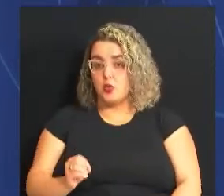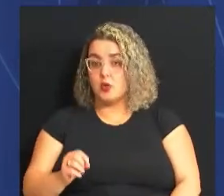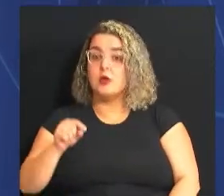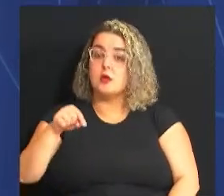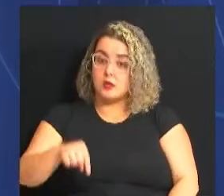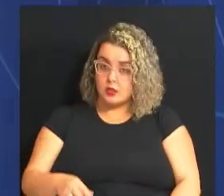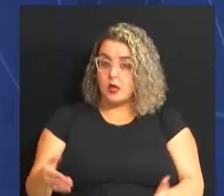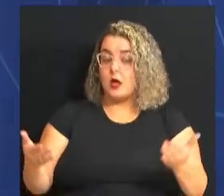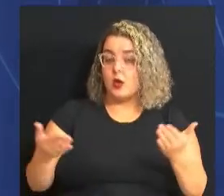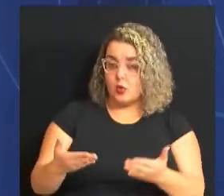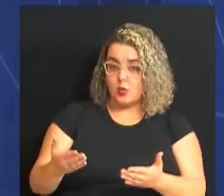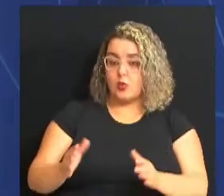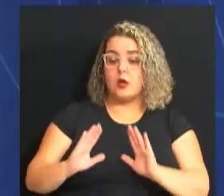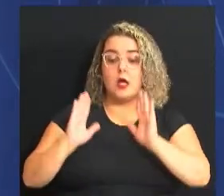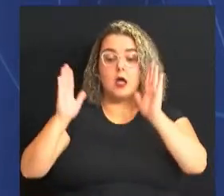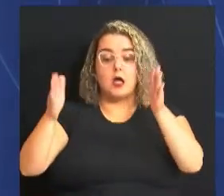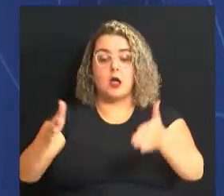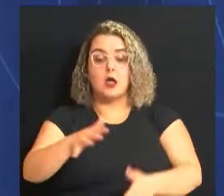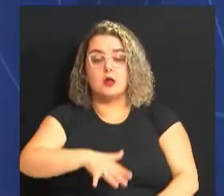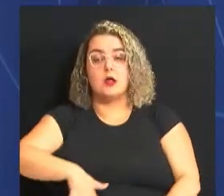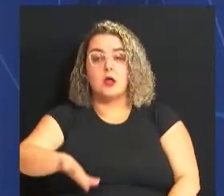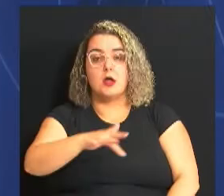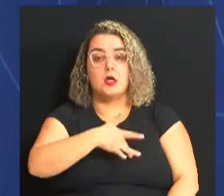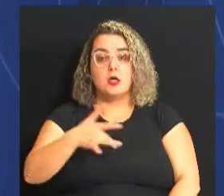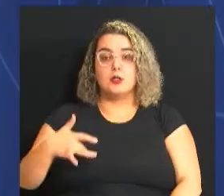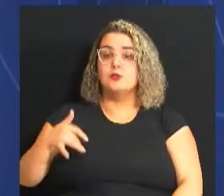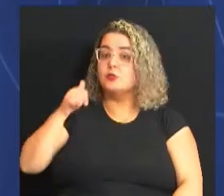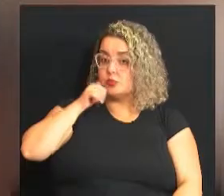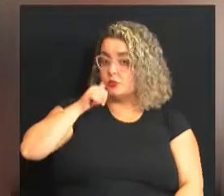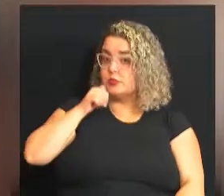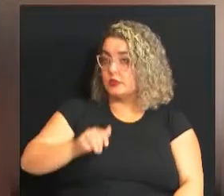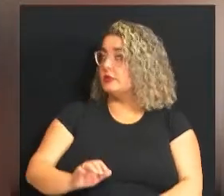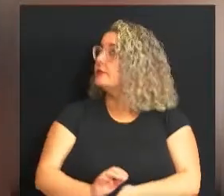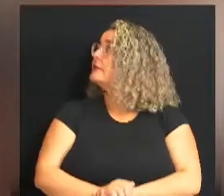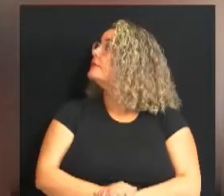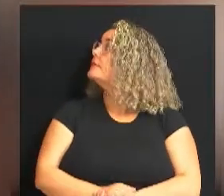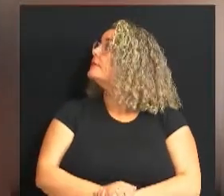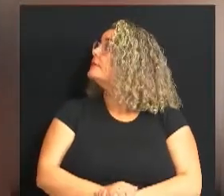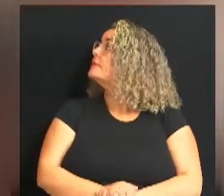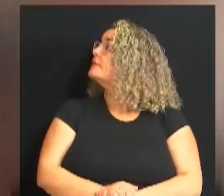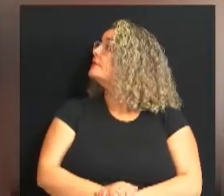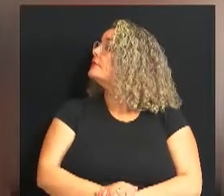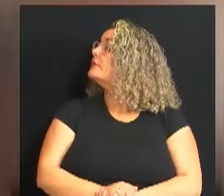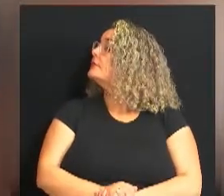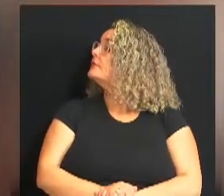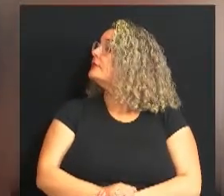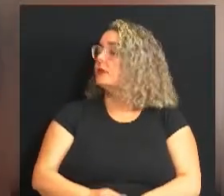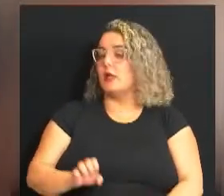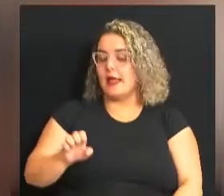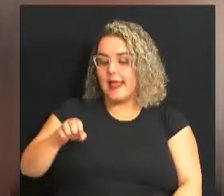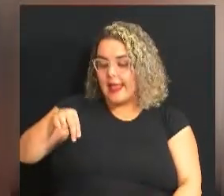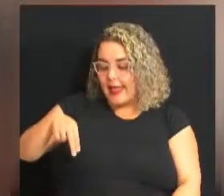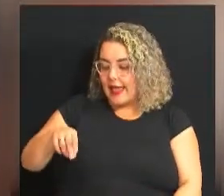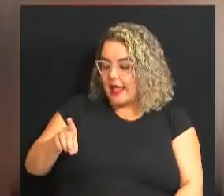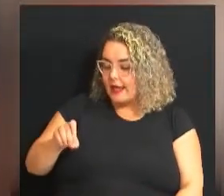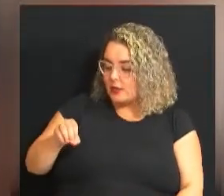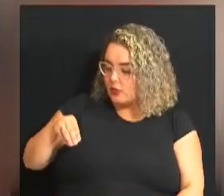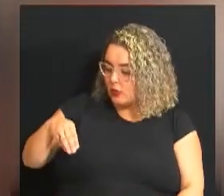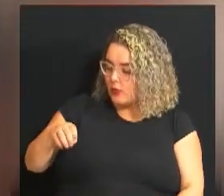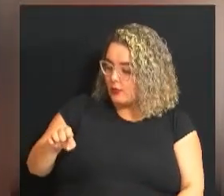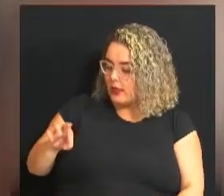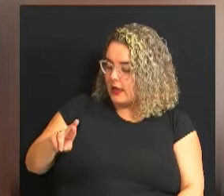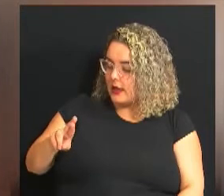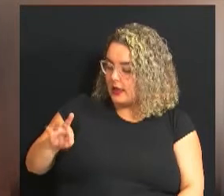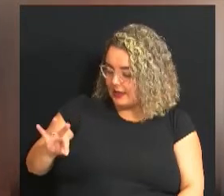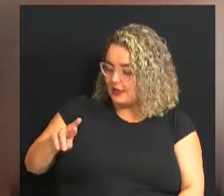vez foi voltado para a área da saúde feminina. Endometriose. Este foi o tema da